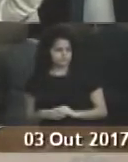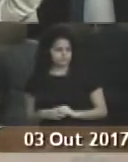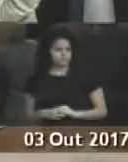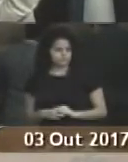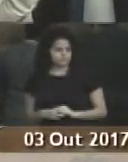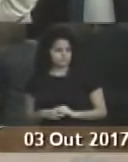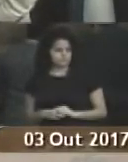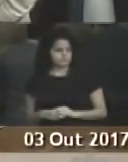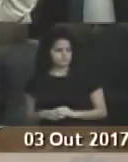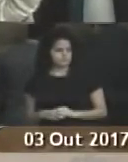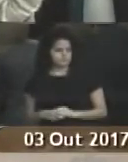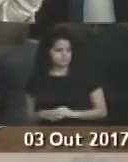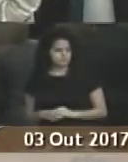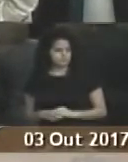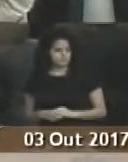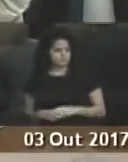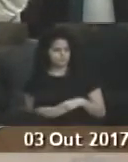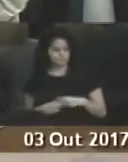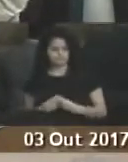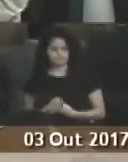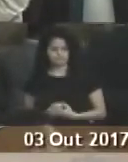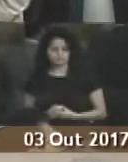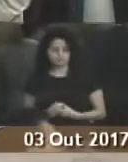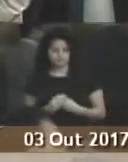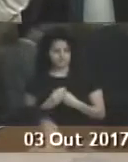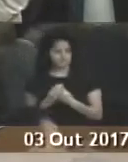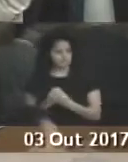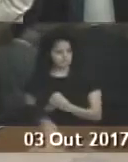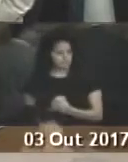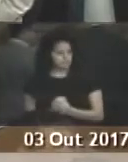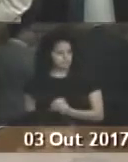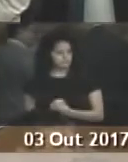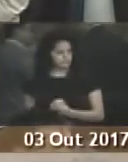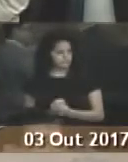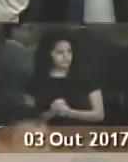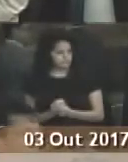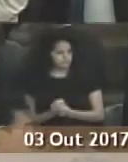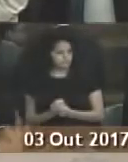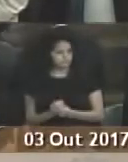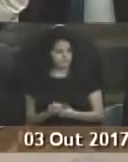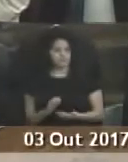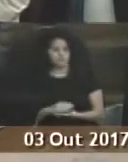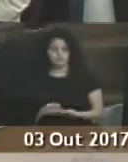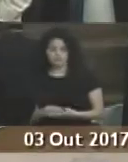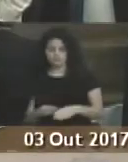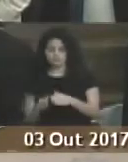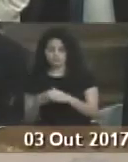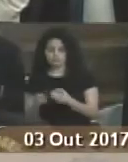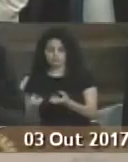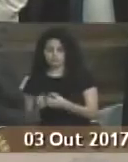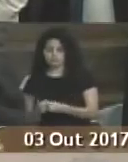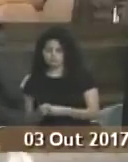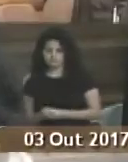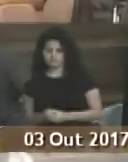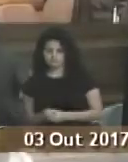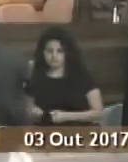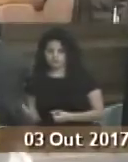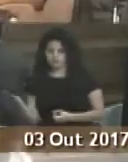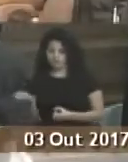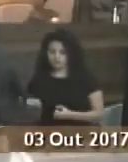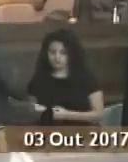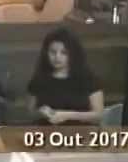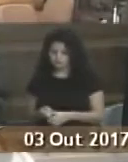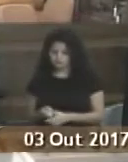que participava, demonstrando grande evolução e talento para o esporte, até ser chamado para entregar a Seleção Brasileira de